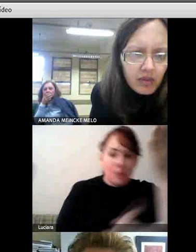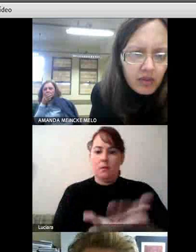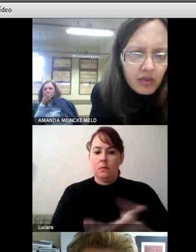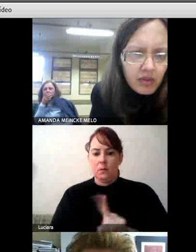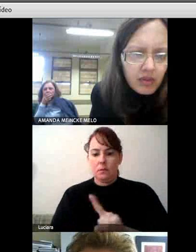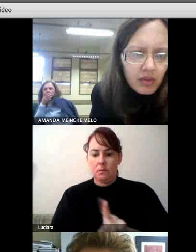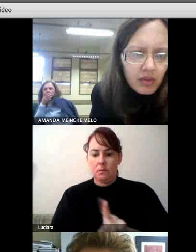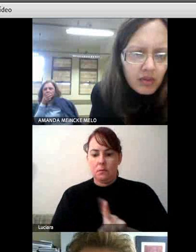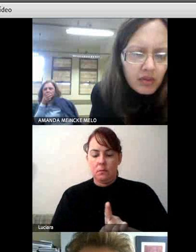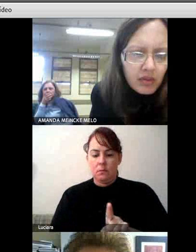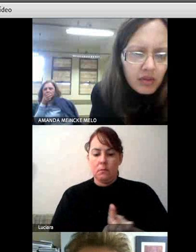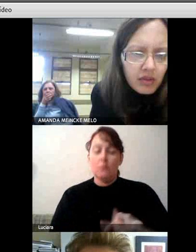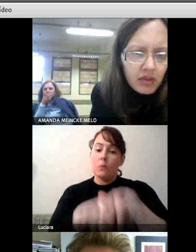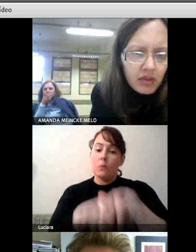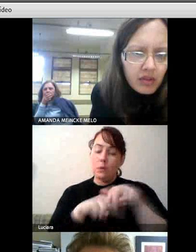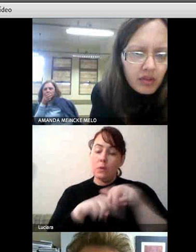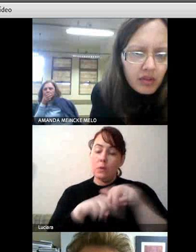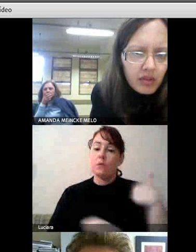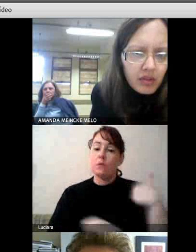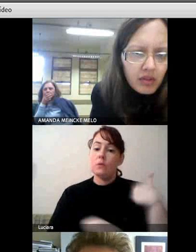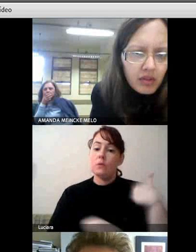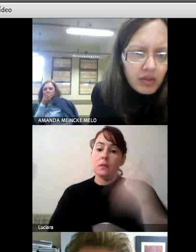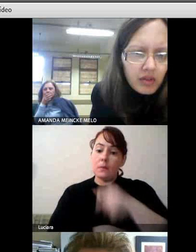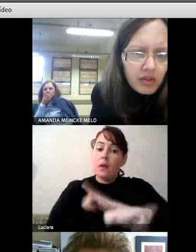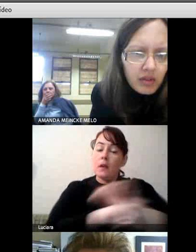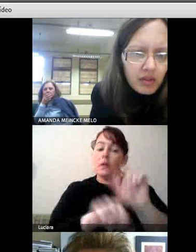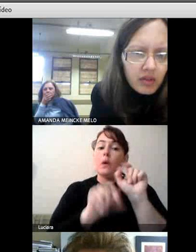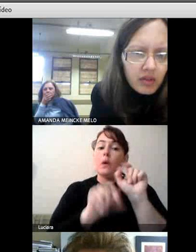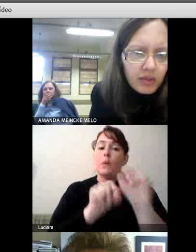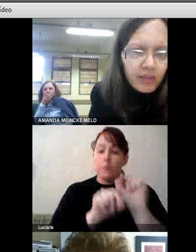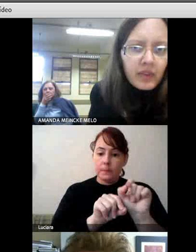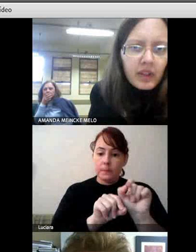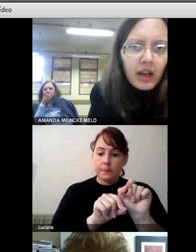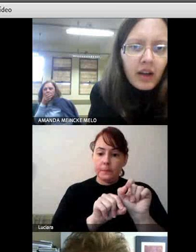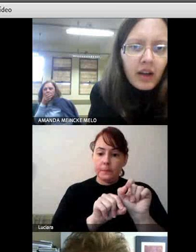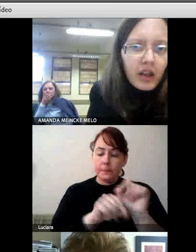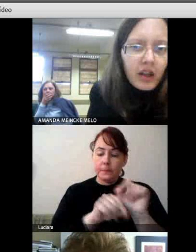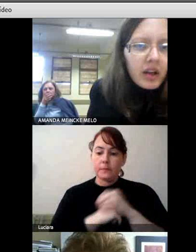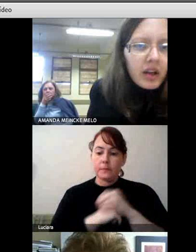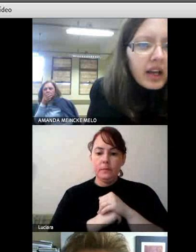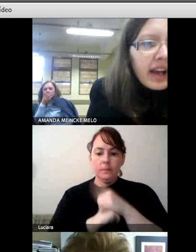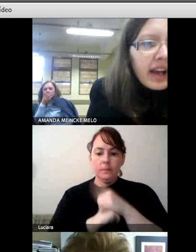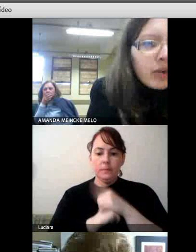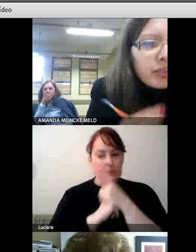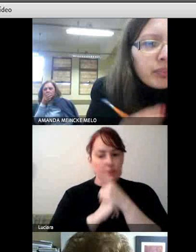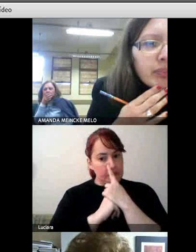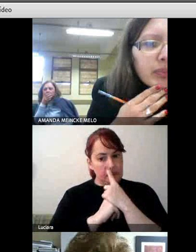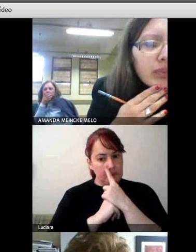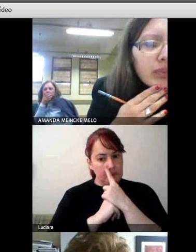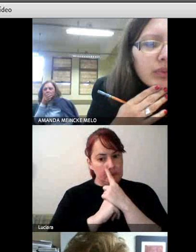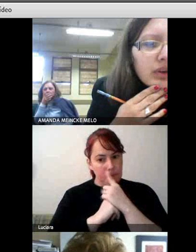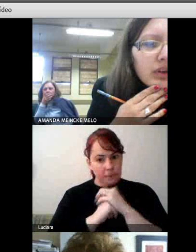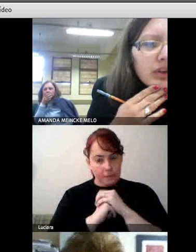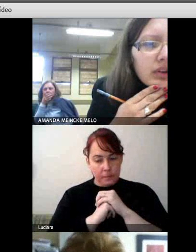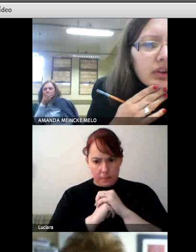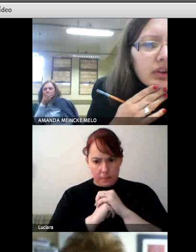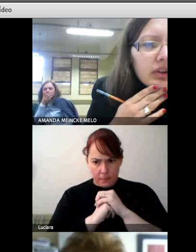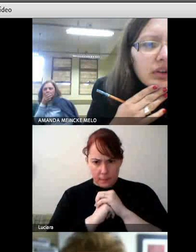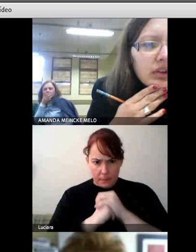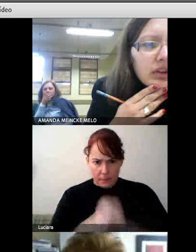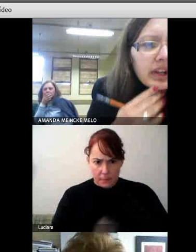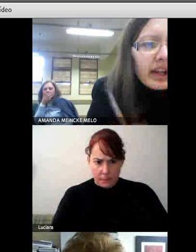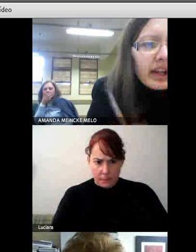solução. Ah, não querem mais magistério porque ganha pouco, paga bem. Não, não é verdade. Não querem magistério porque